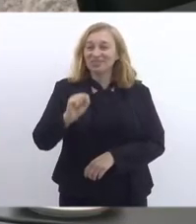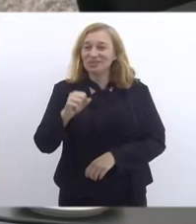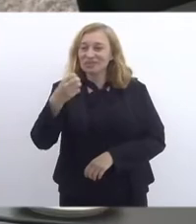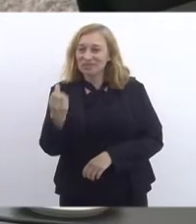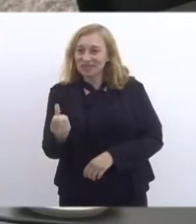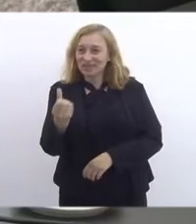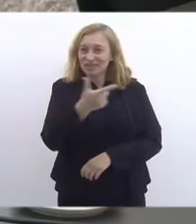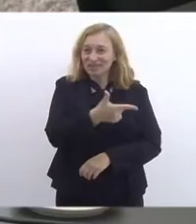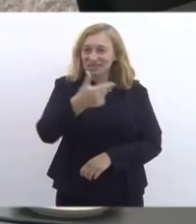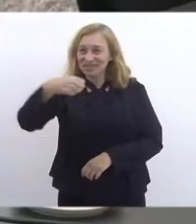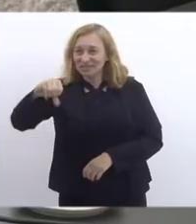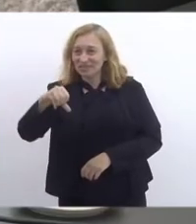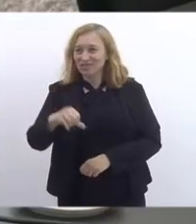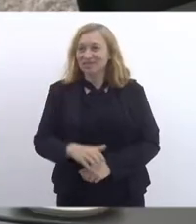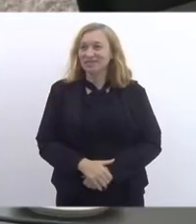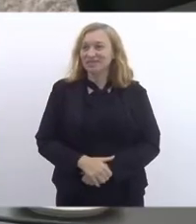19.